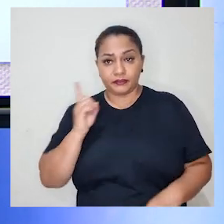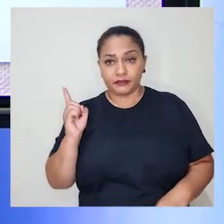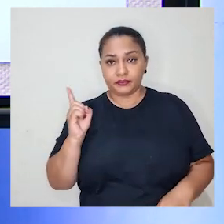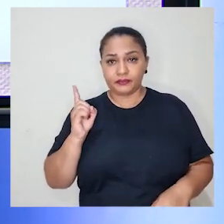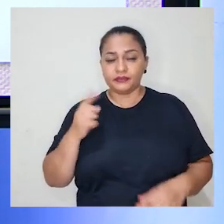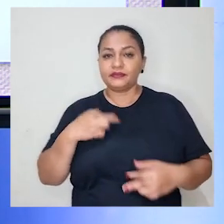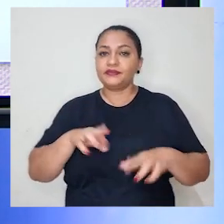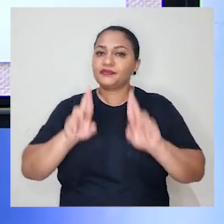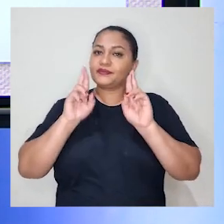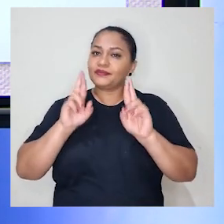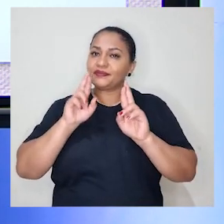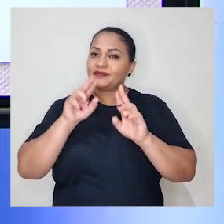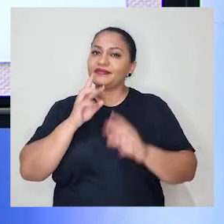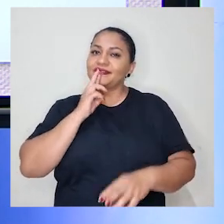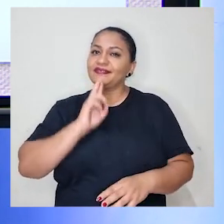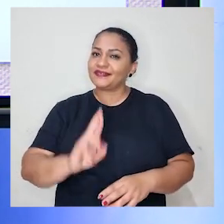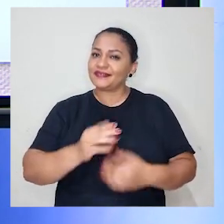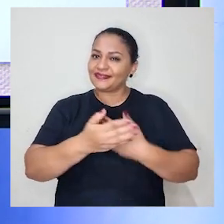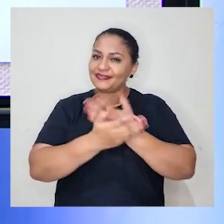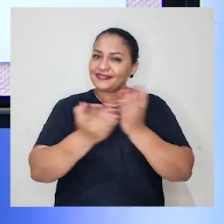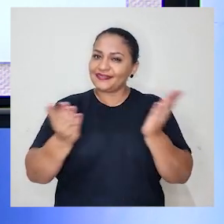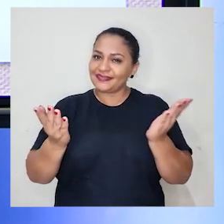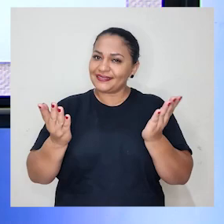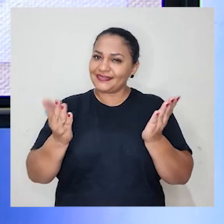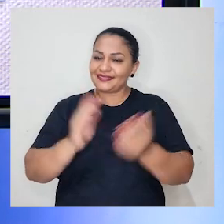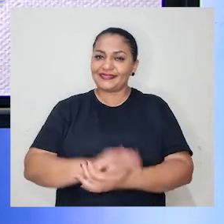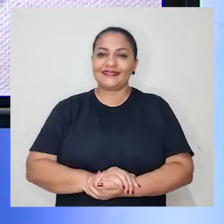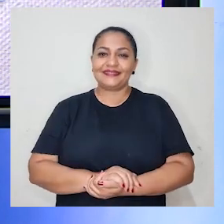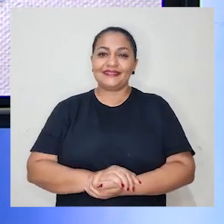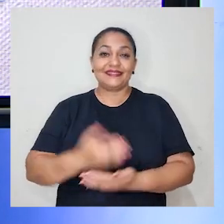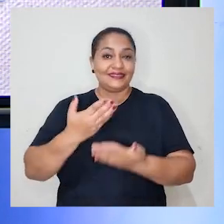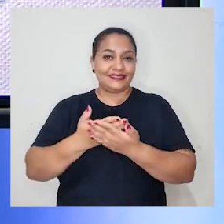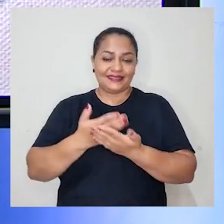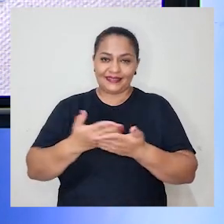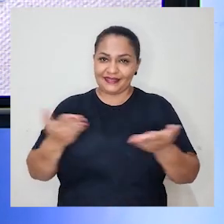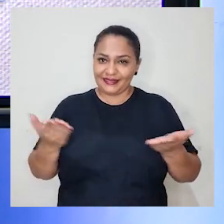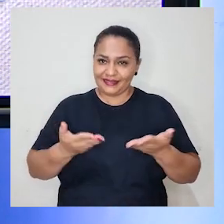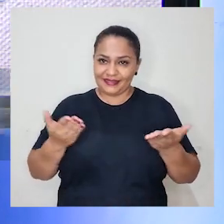viu? E eu aguardo a solução de vocês. Então